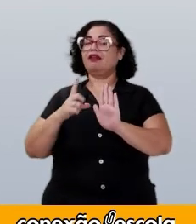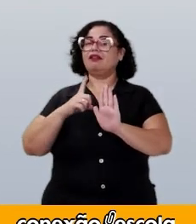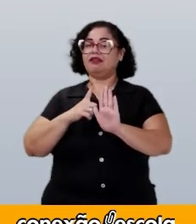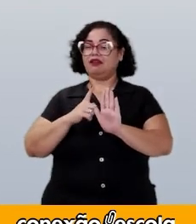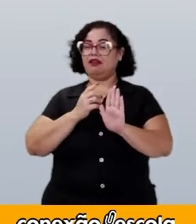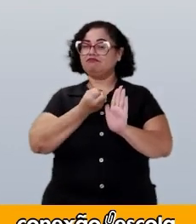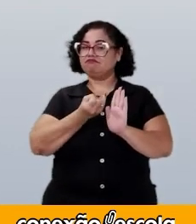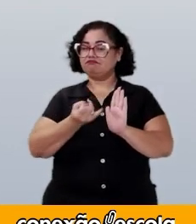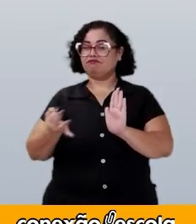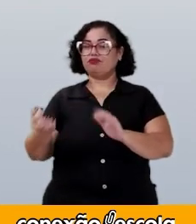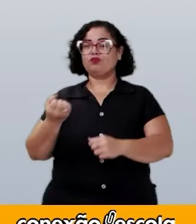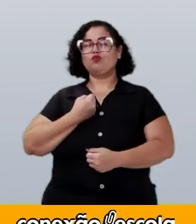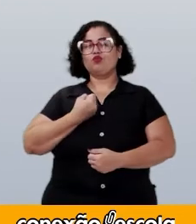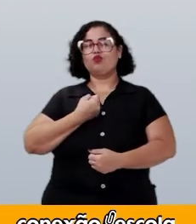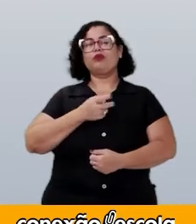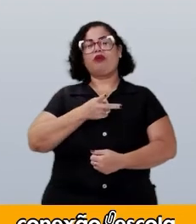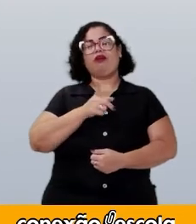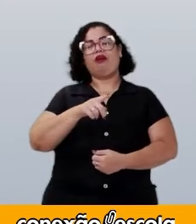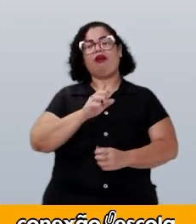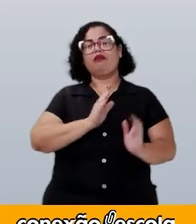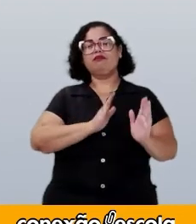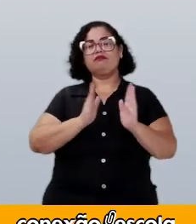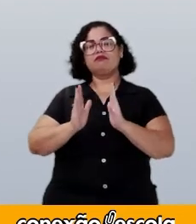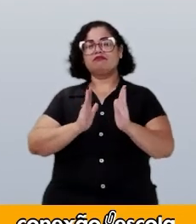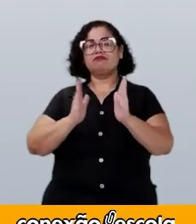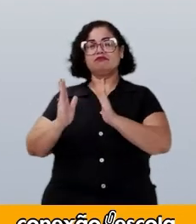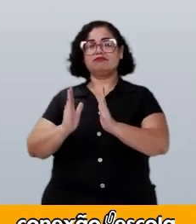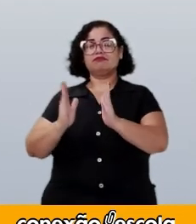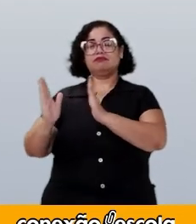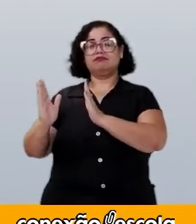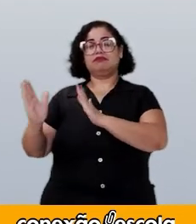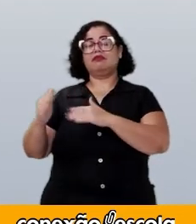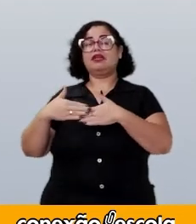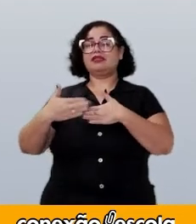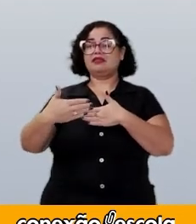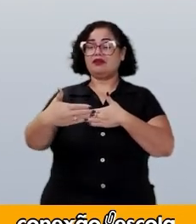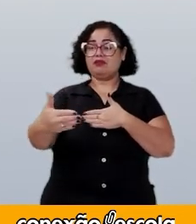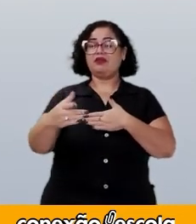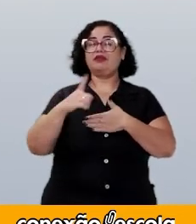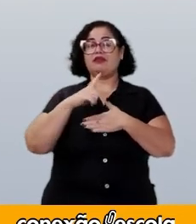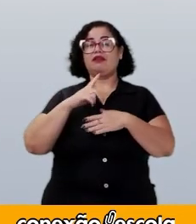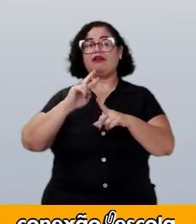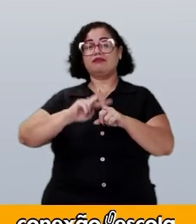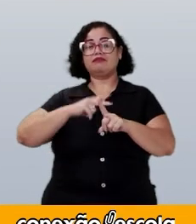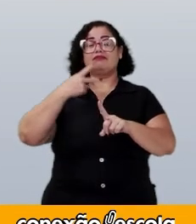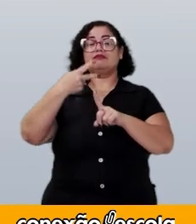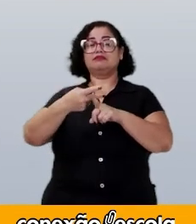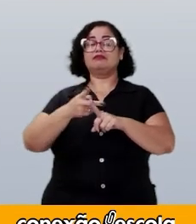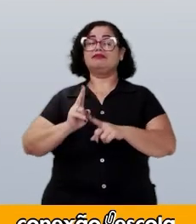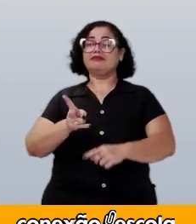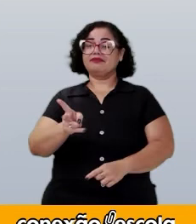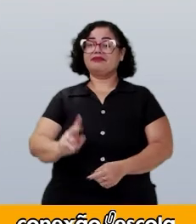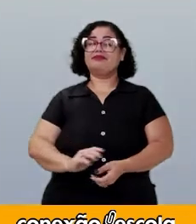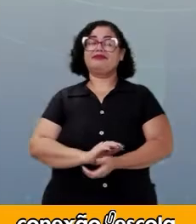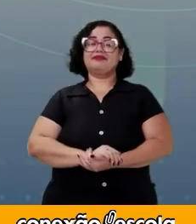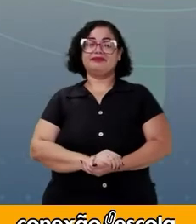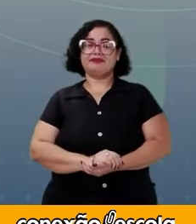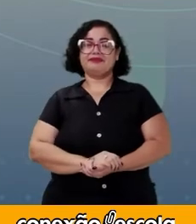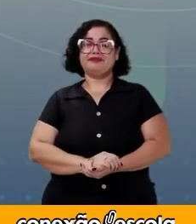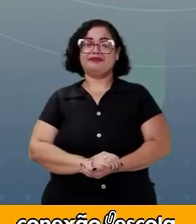bolinhas. O número de bolinhas é sempre a posição que ele ocupa na sequência elevado ao